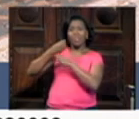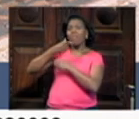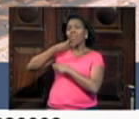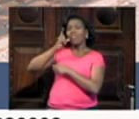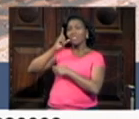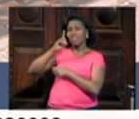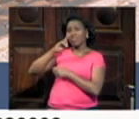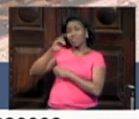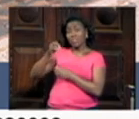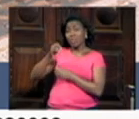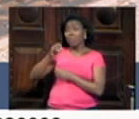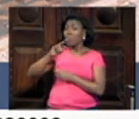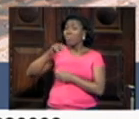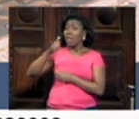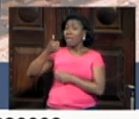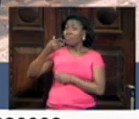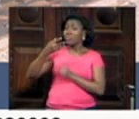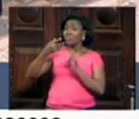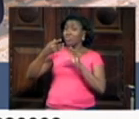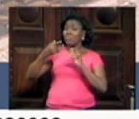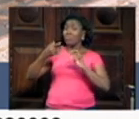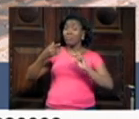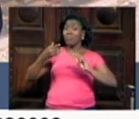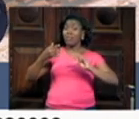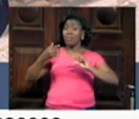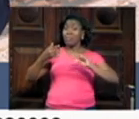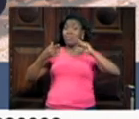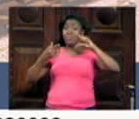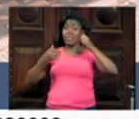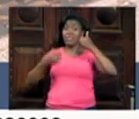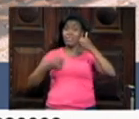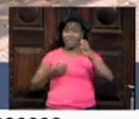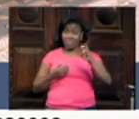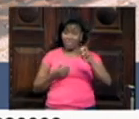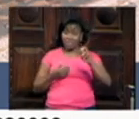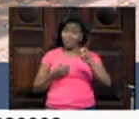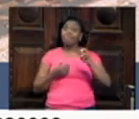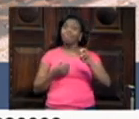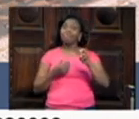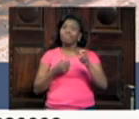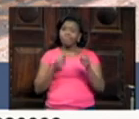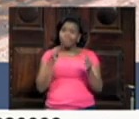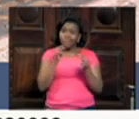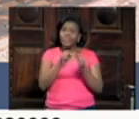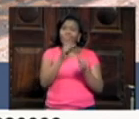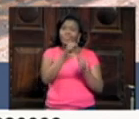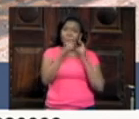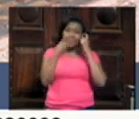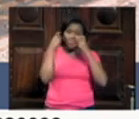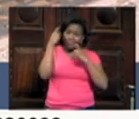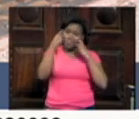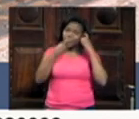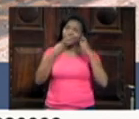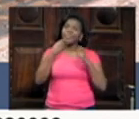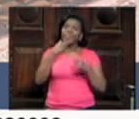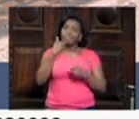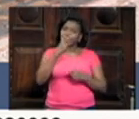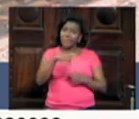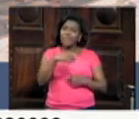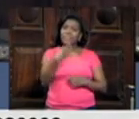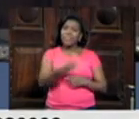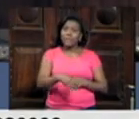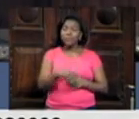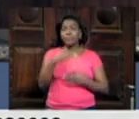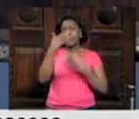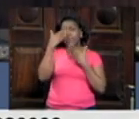são 14, já são 15, isso apenas corrobora e endossa ainda mais a preocupação tão bem traduzida aqui por Vossa Excelência.